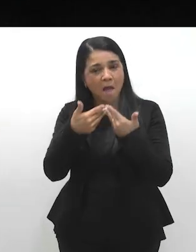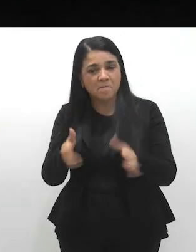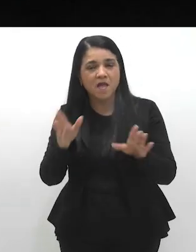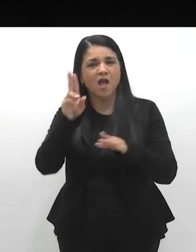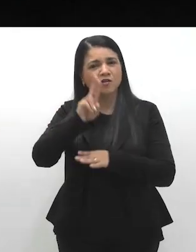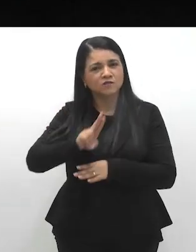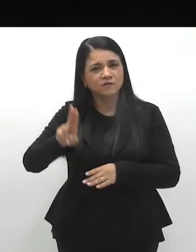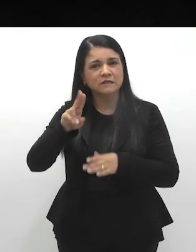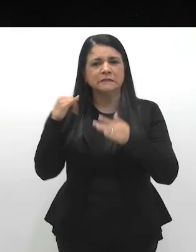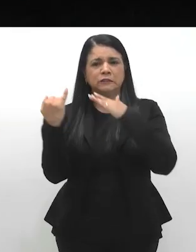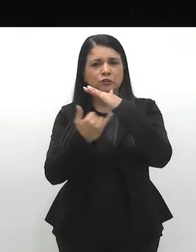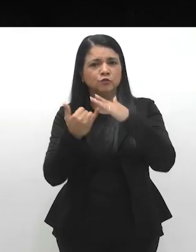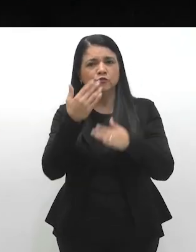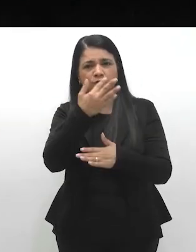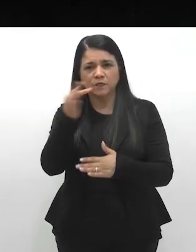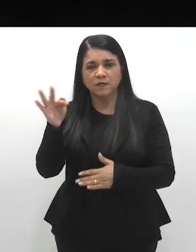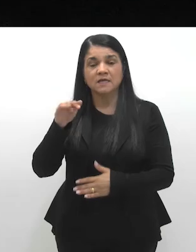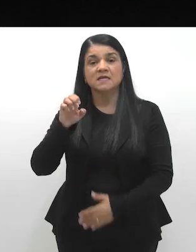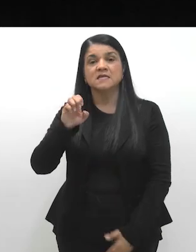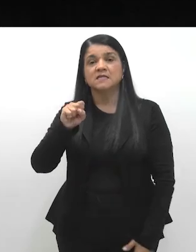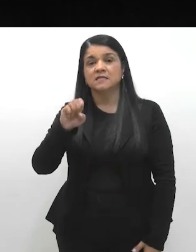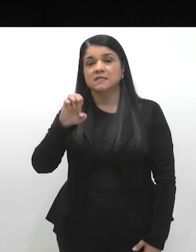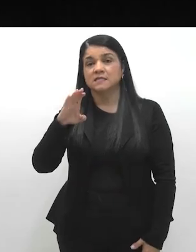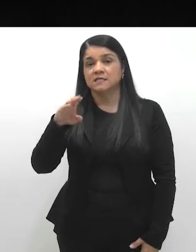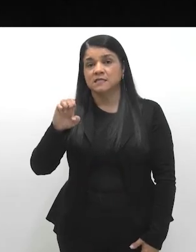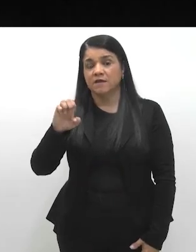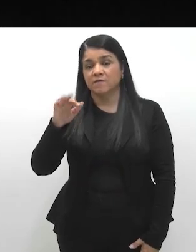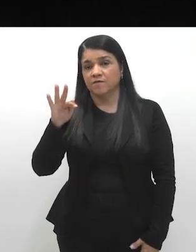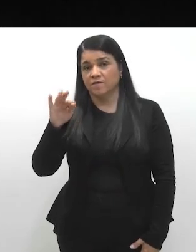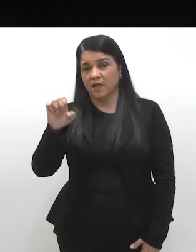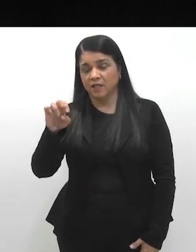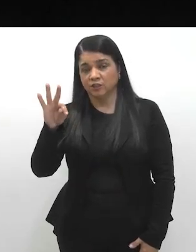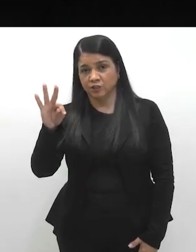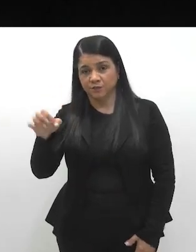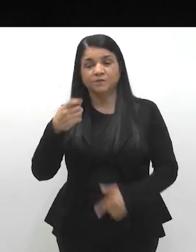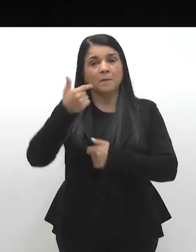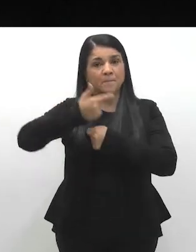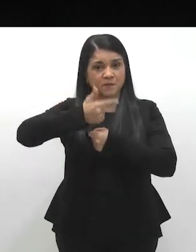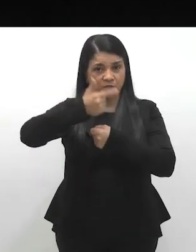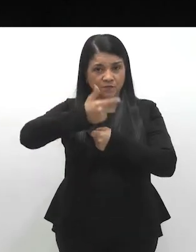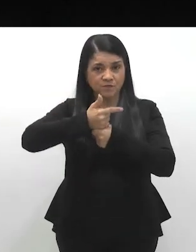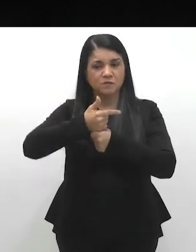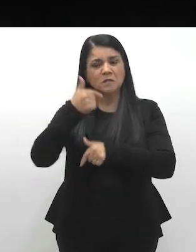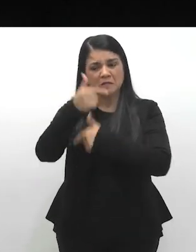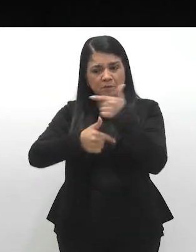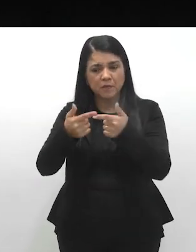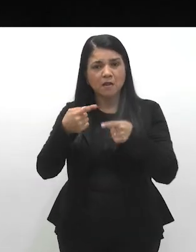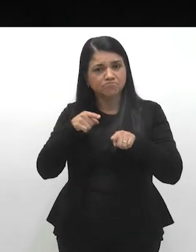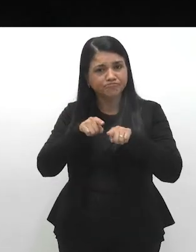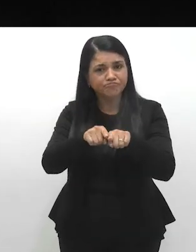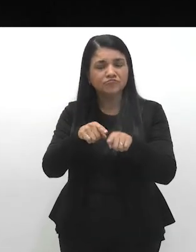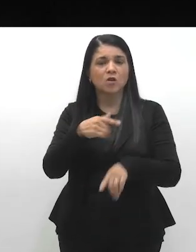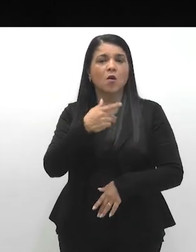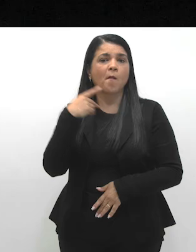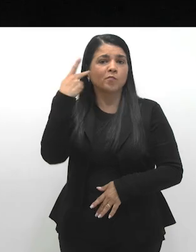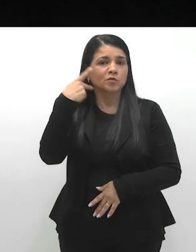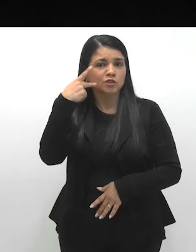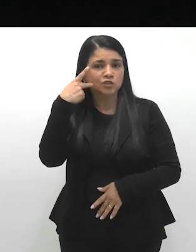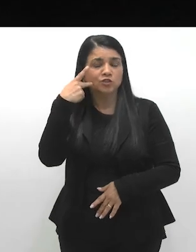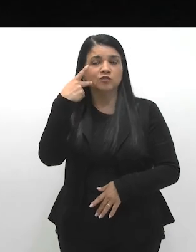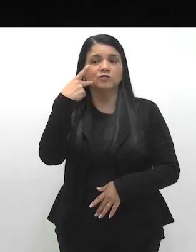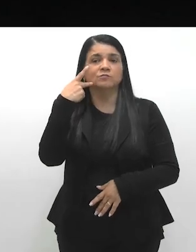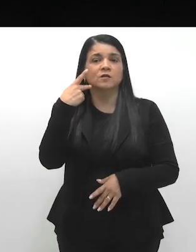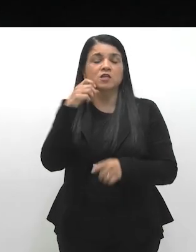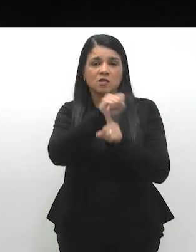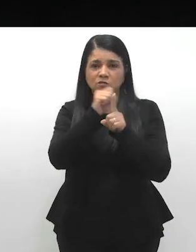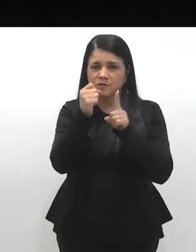estamos aqui abertos às universidades, os institutos federais, o Cefet, o Pedro II, temos condições sim de trabalhar junto com os políticos,